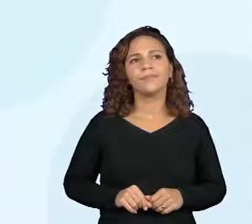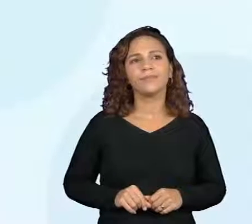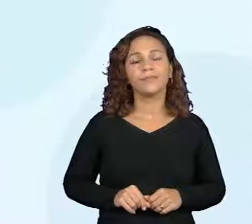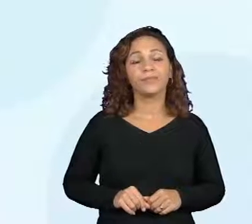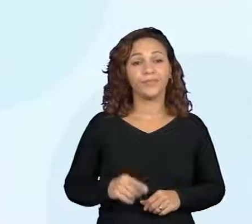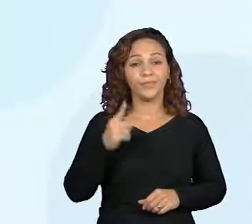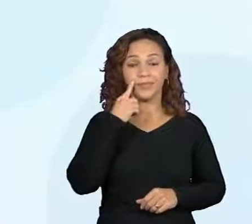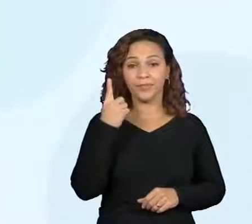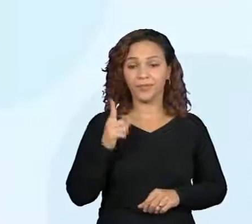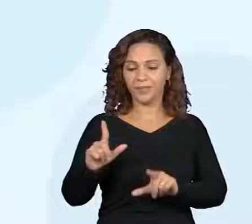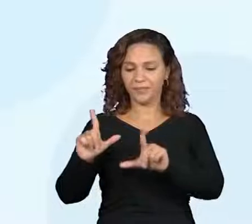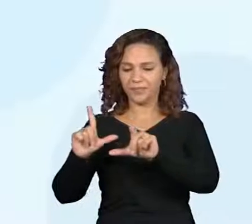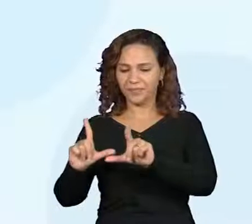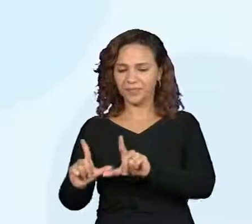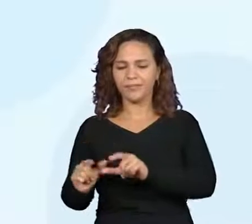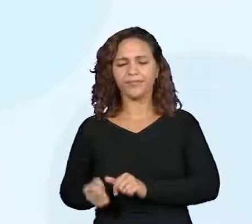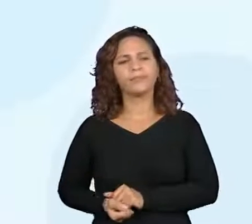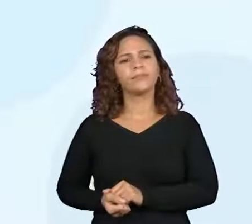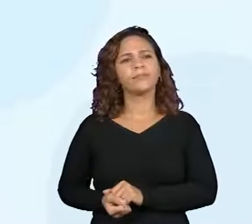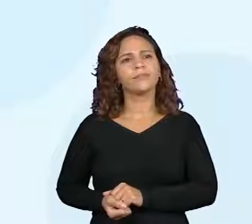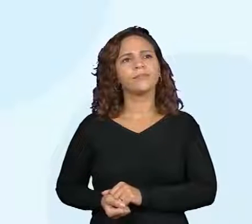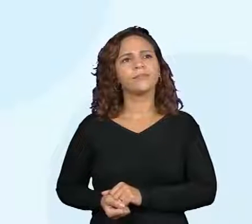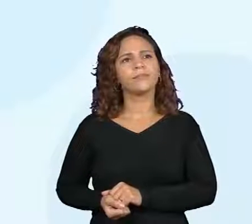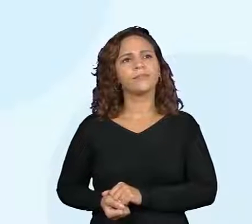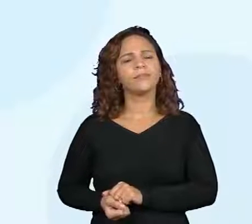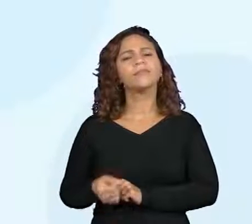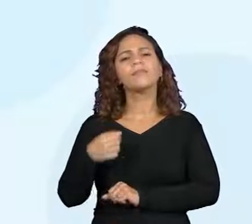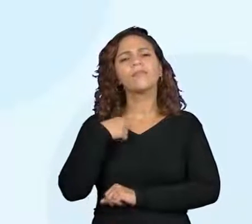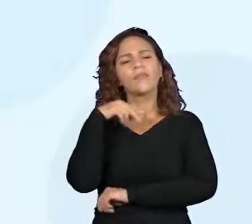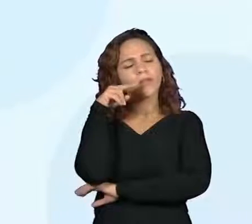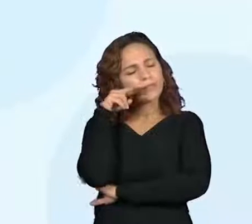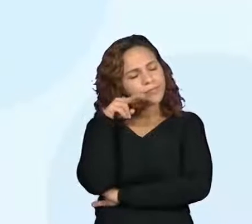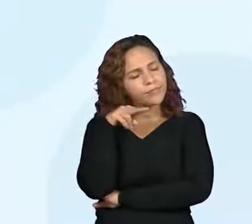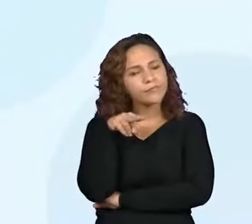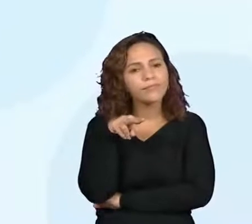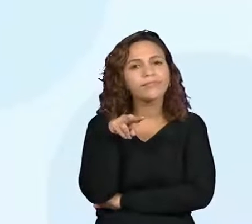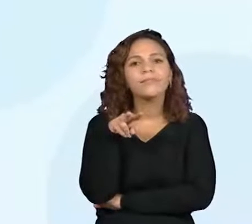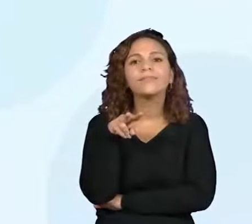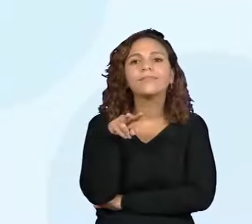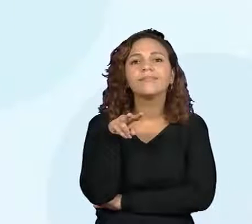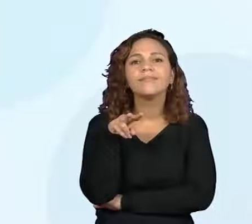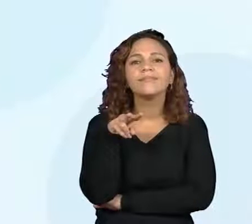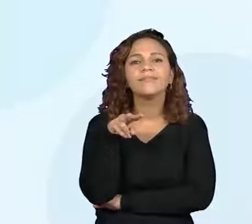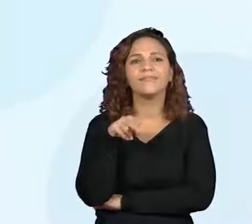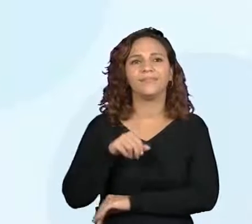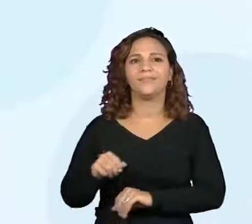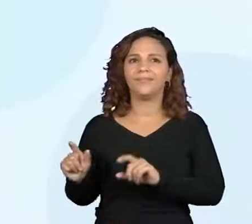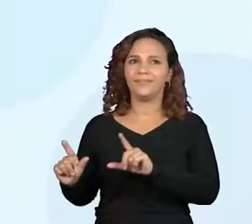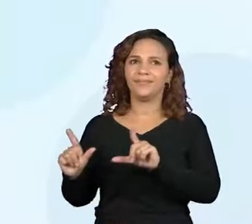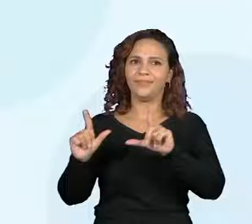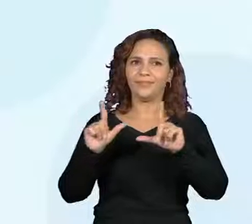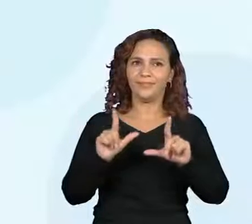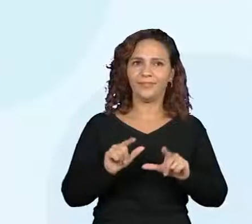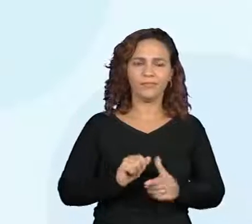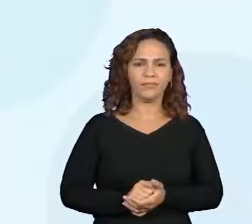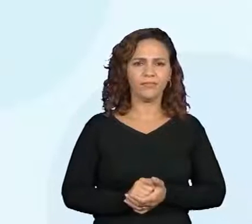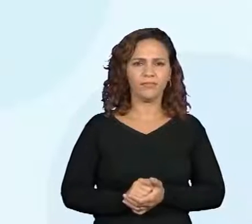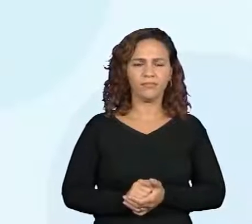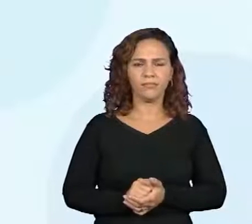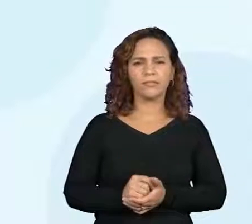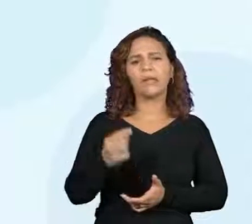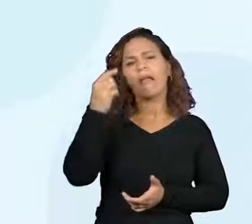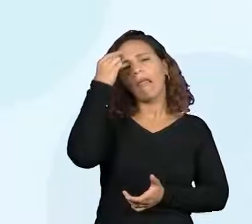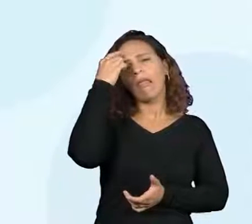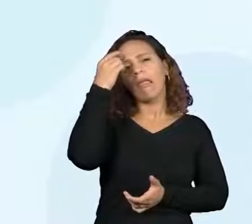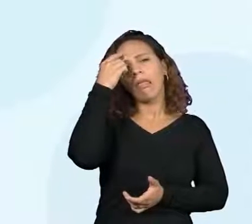Primeiro quadro. Olha pra frente. Segundo quadro. Porque ninguém vive